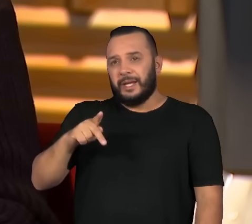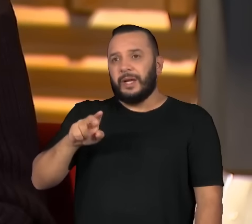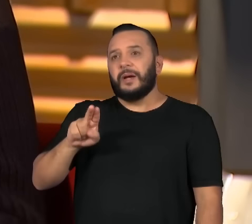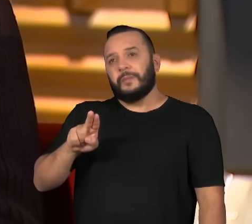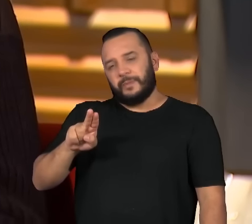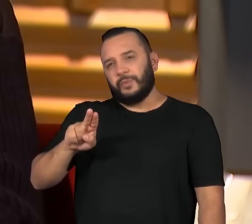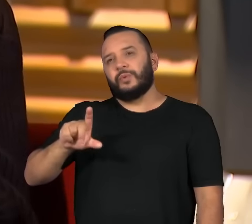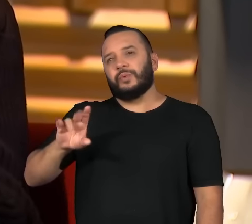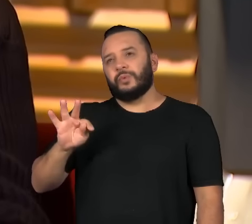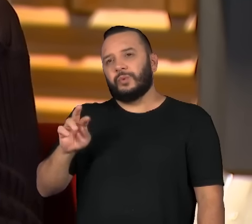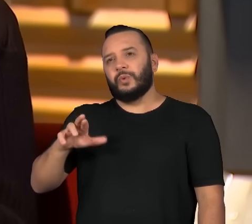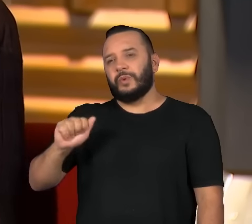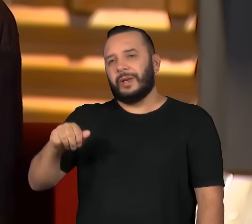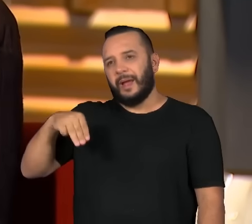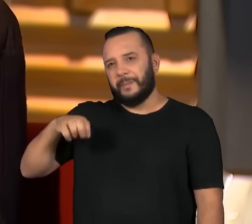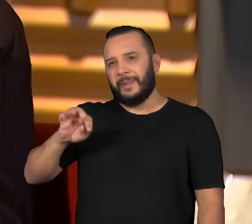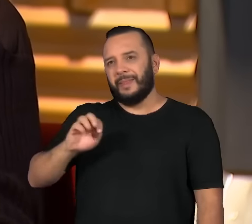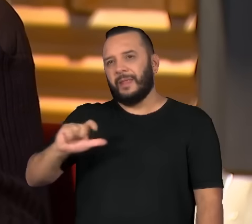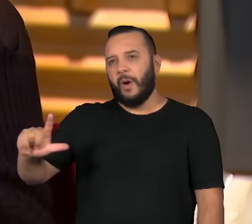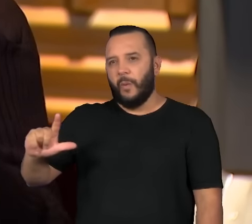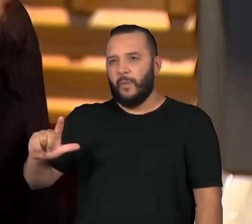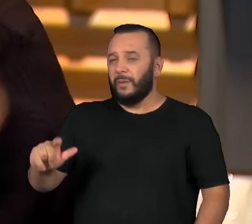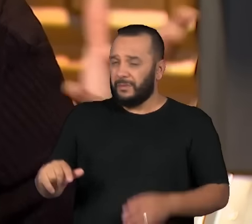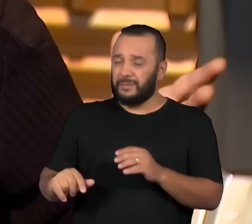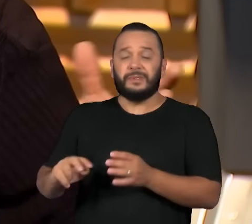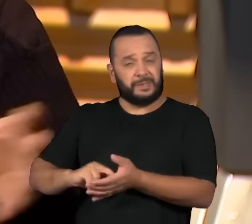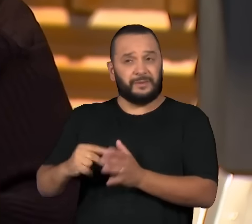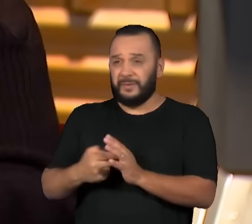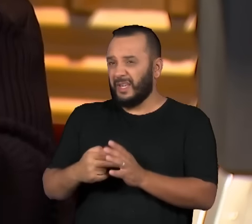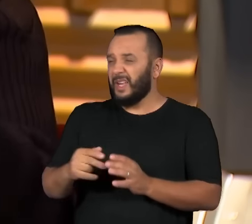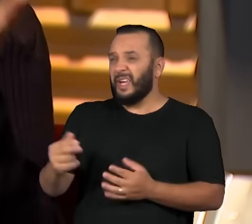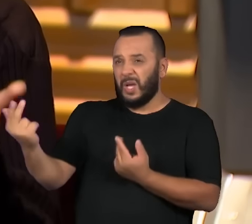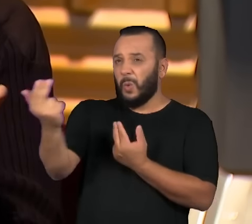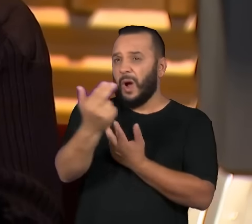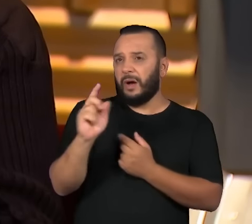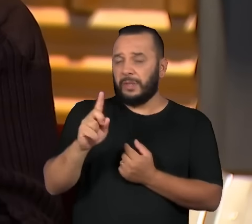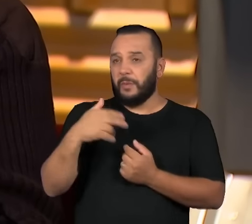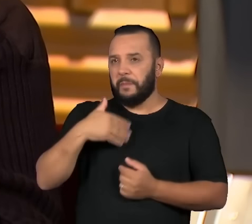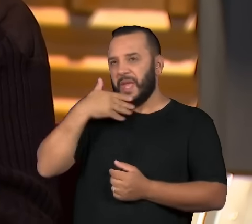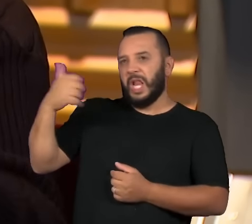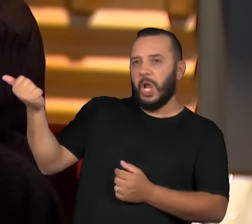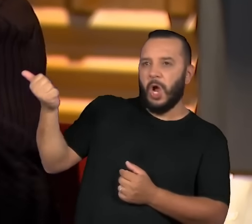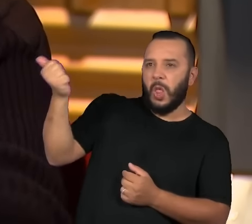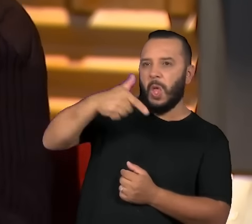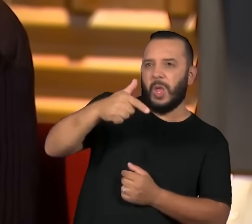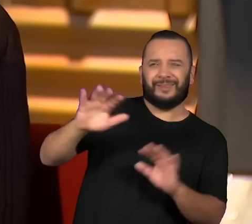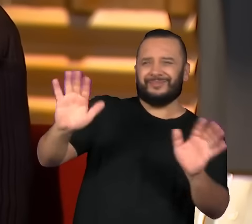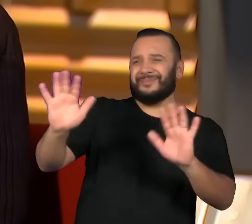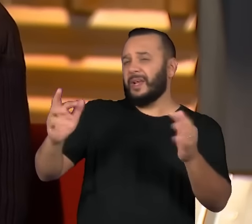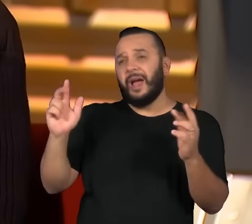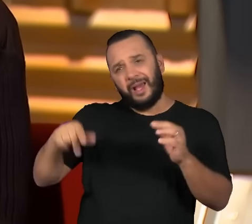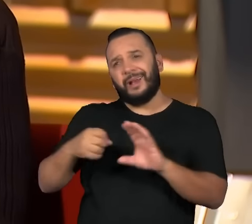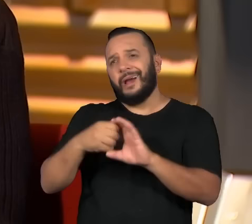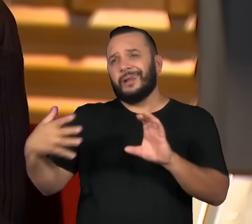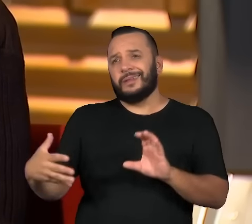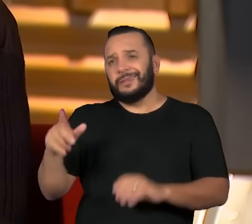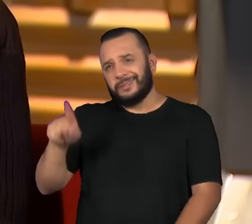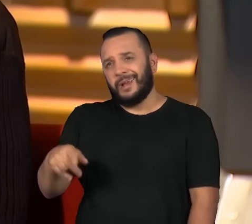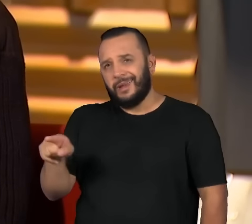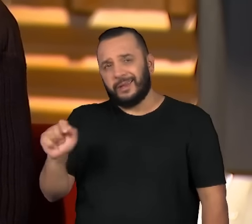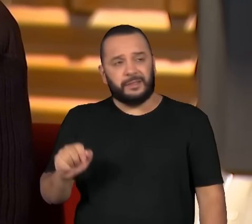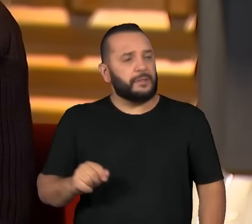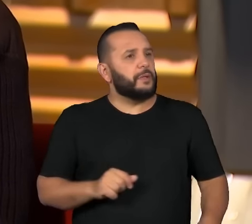metal. Sei. Ninguém faz igual, e não que seja melhor ou pior, mas é uma característica nossa de não fazer muda? Metal. O que